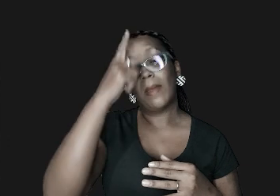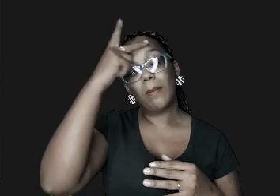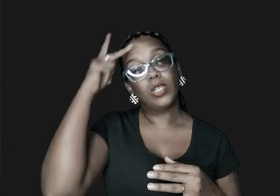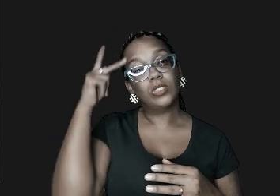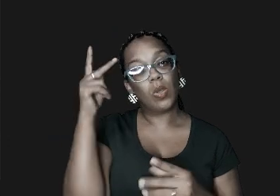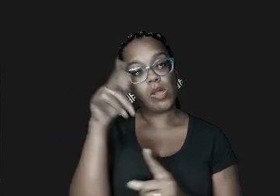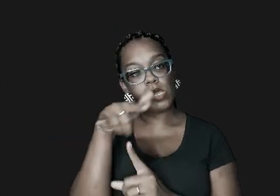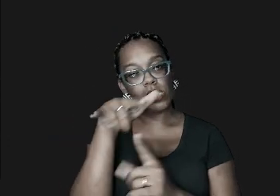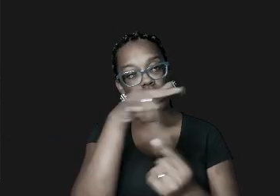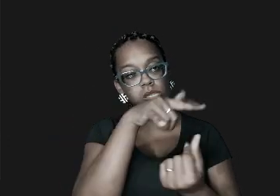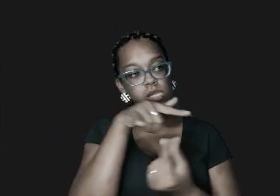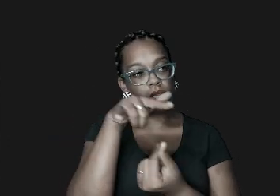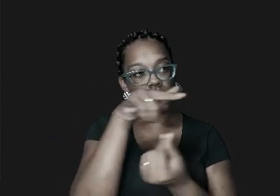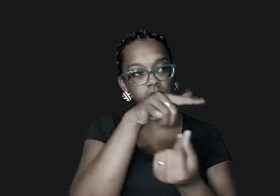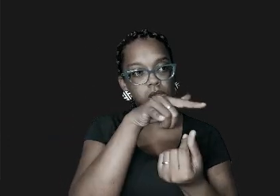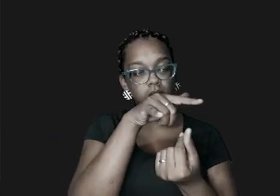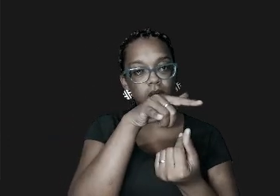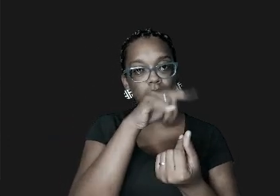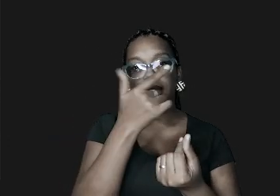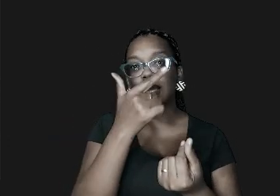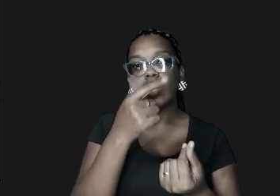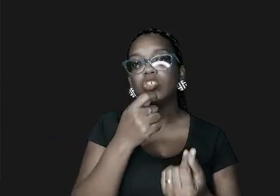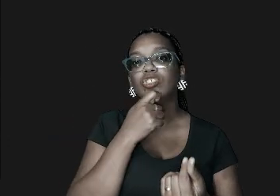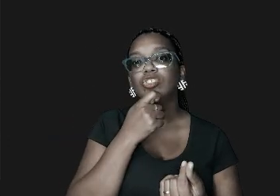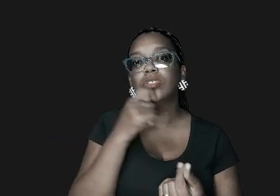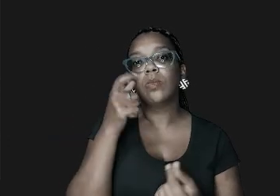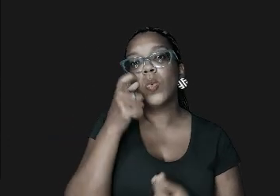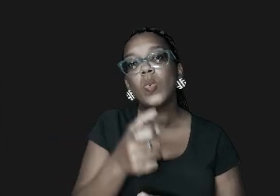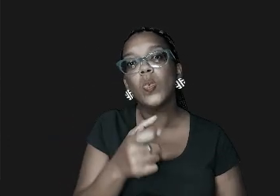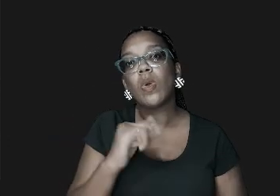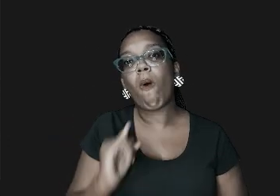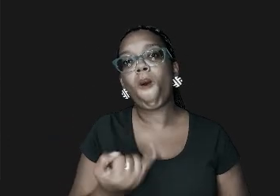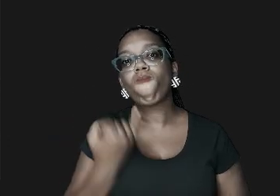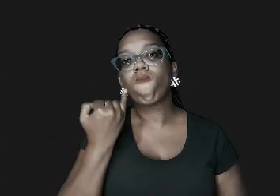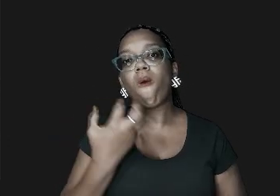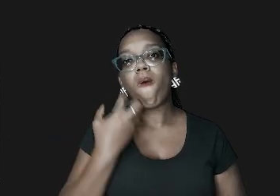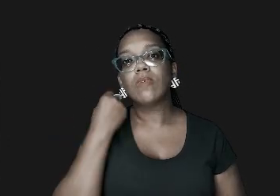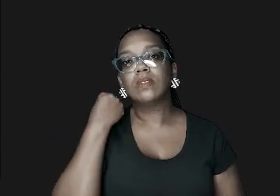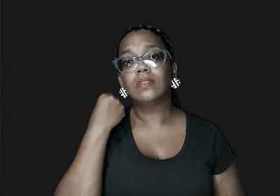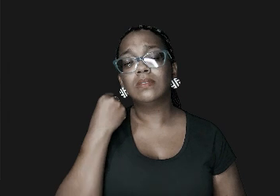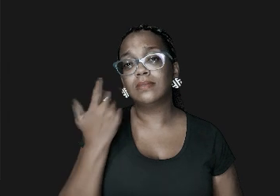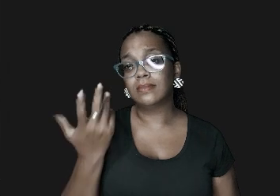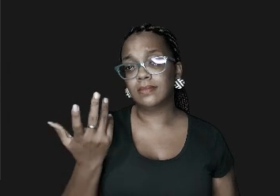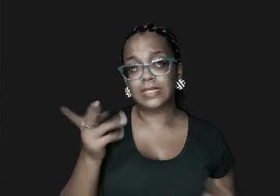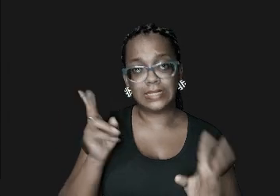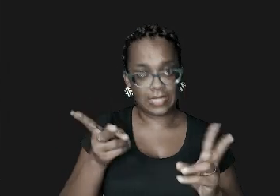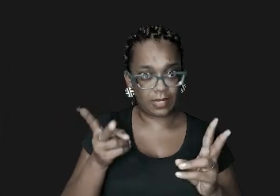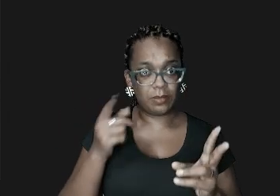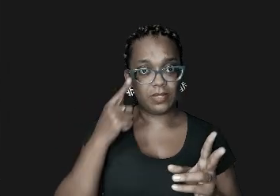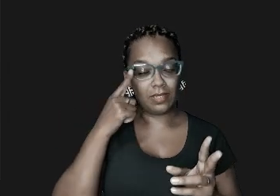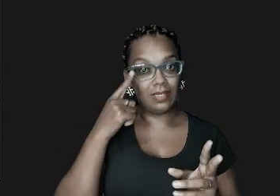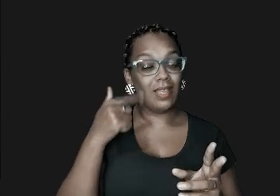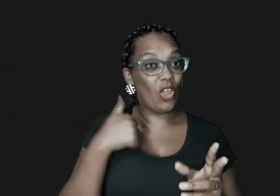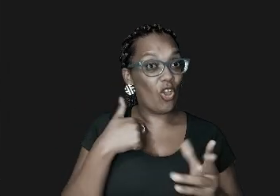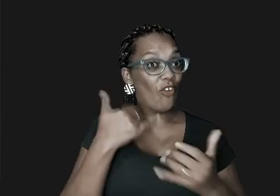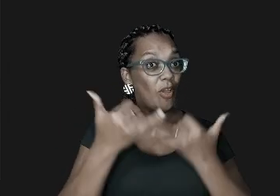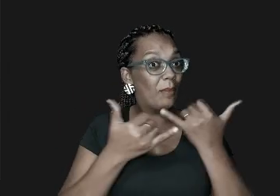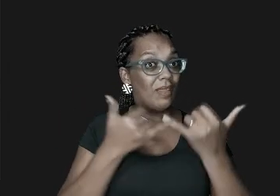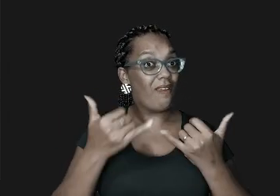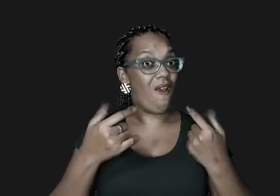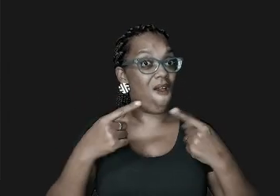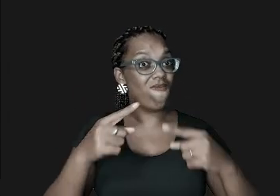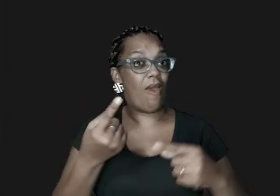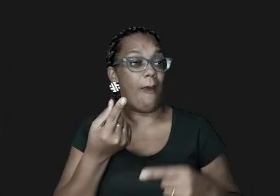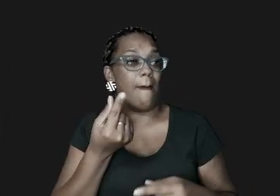assim eu nunca havia na prática com sujeito que tem a manipulado o preço e que não tenha tido a finalidade oferente sempre